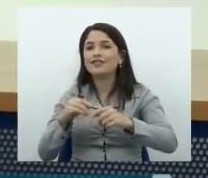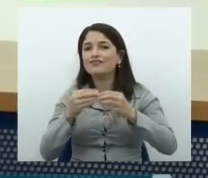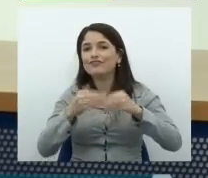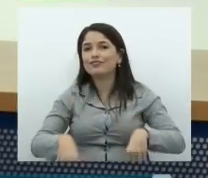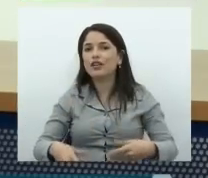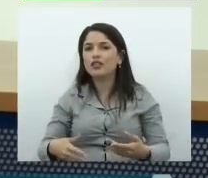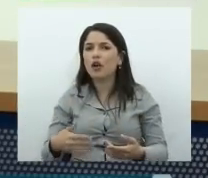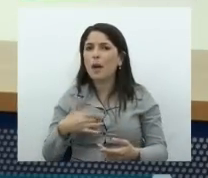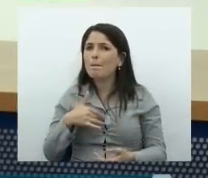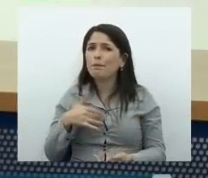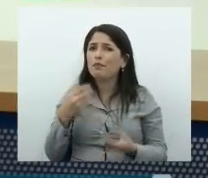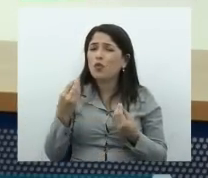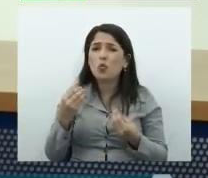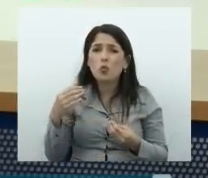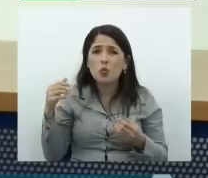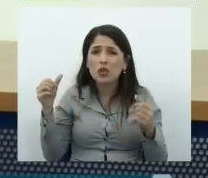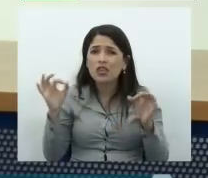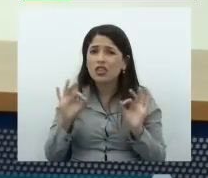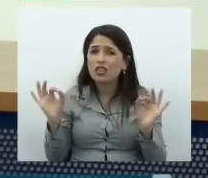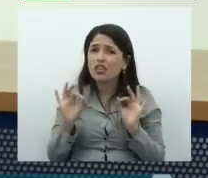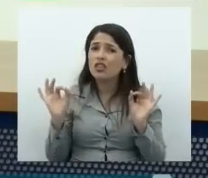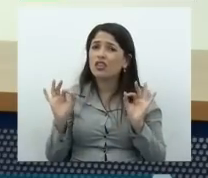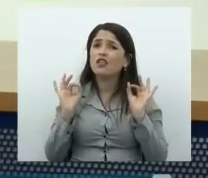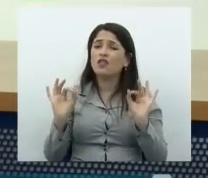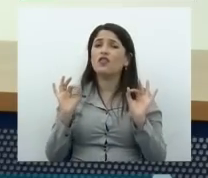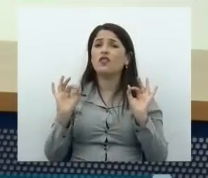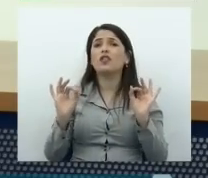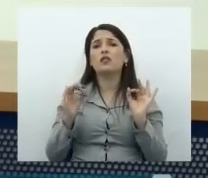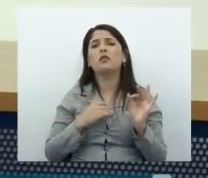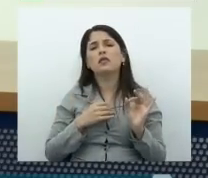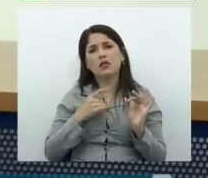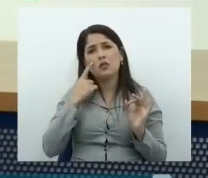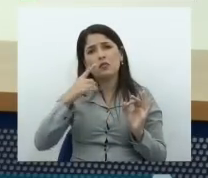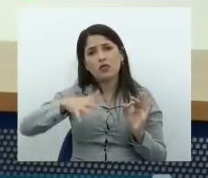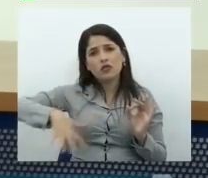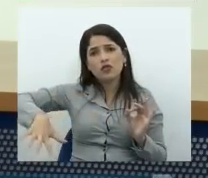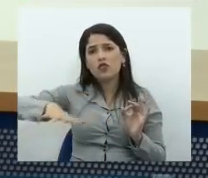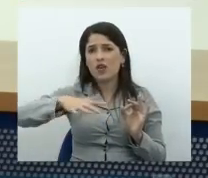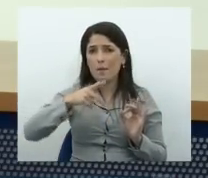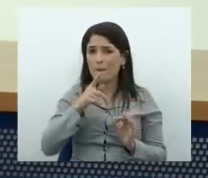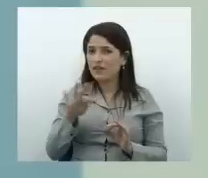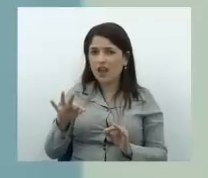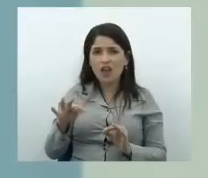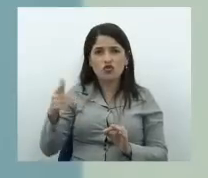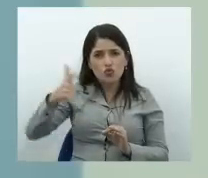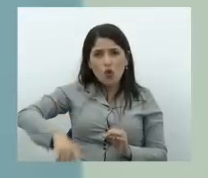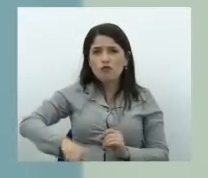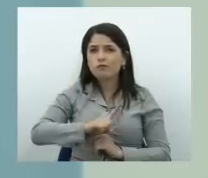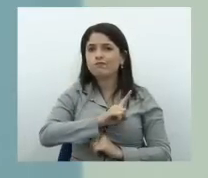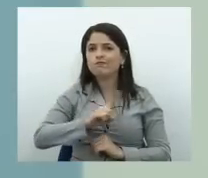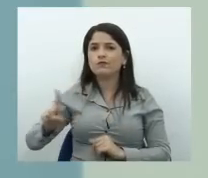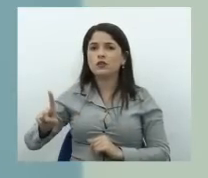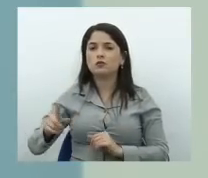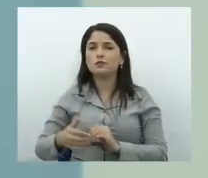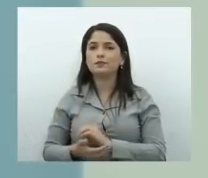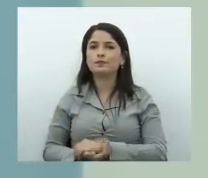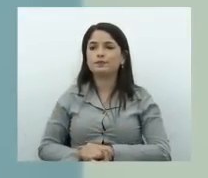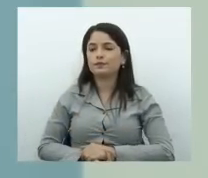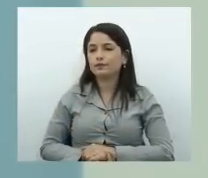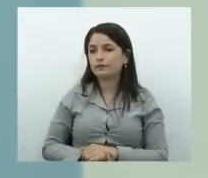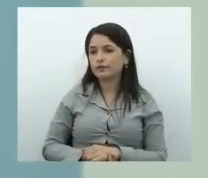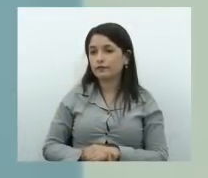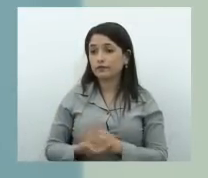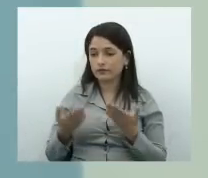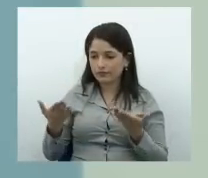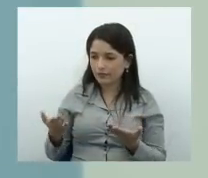deixar que isso continue e o povo com certeza verá isso e está vendo. PT nunca mais. Muito obrigado, candidato. Pelas regras, então, o senhor